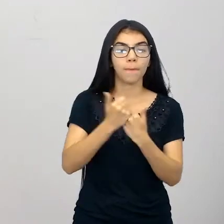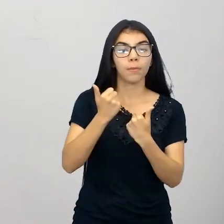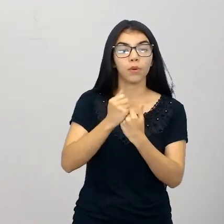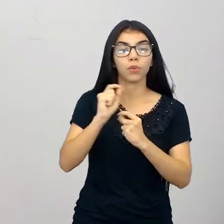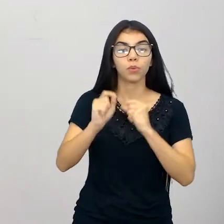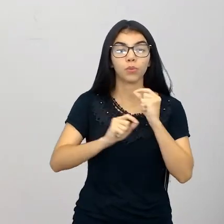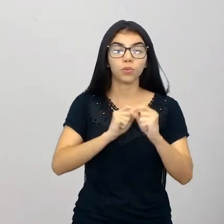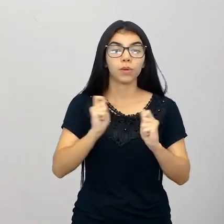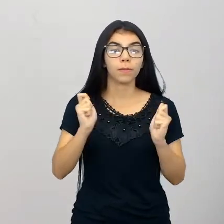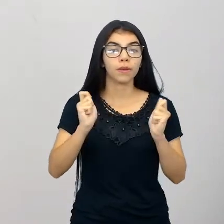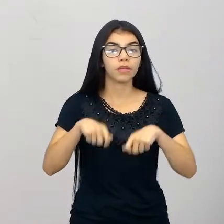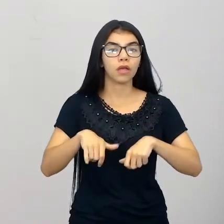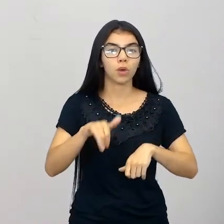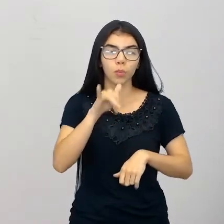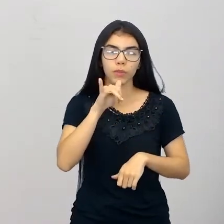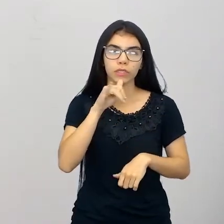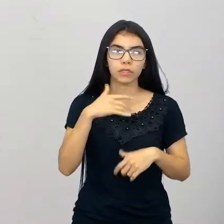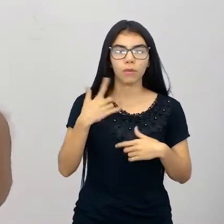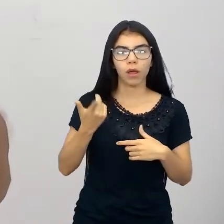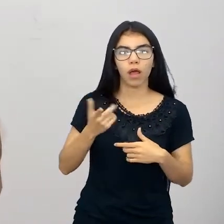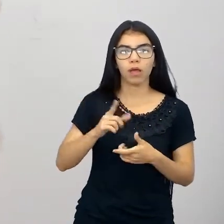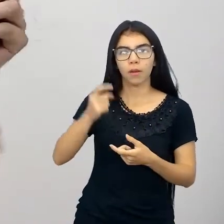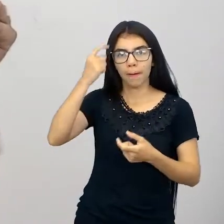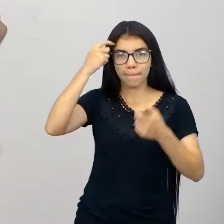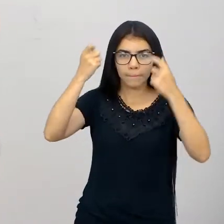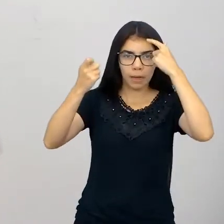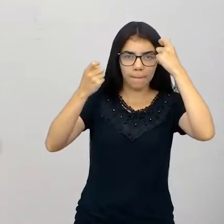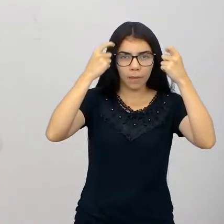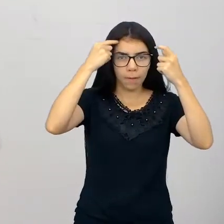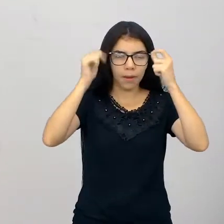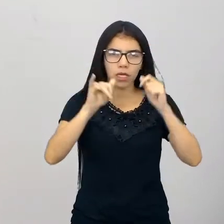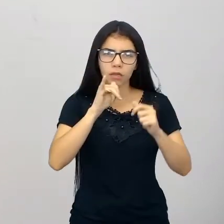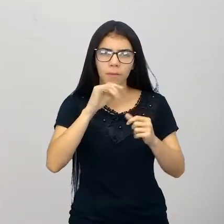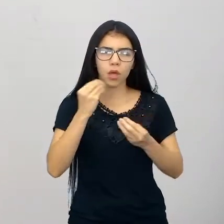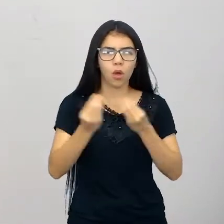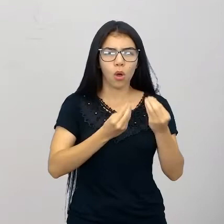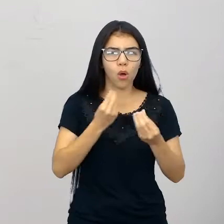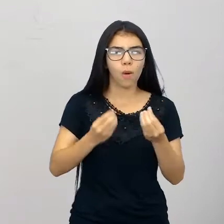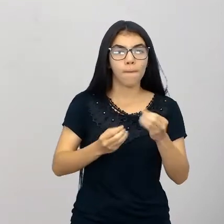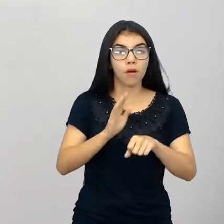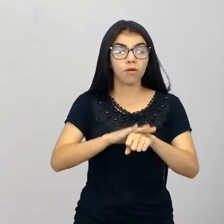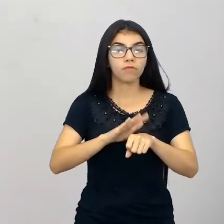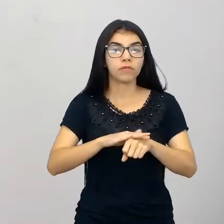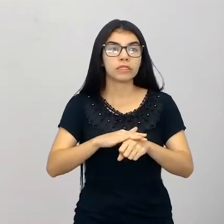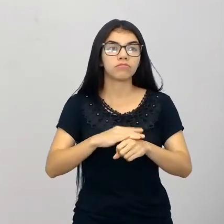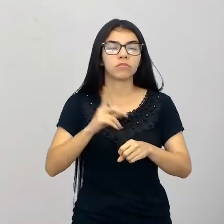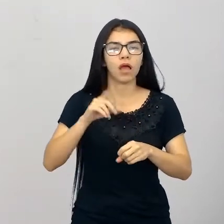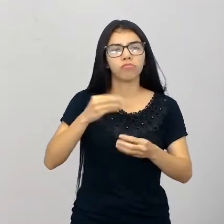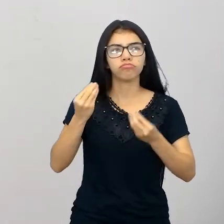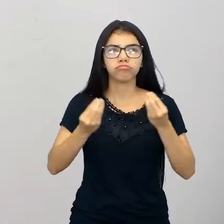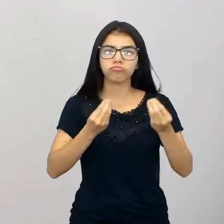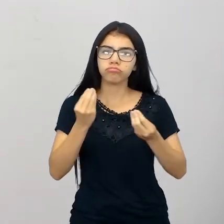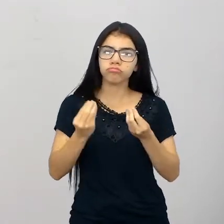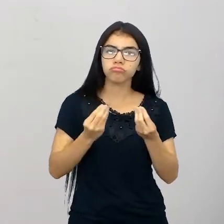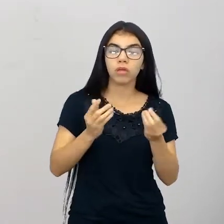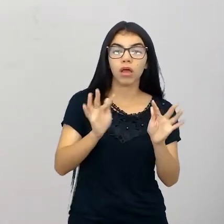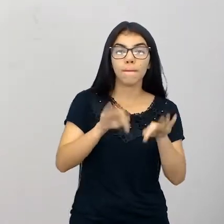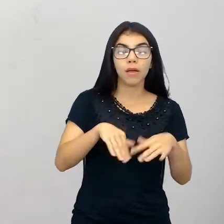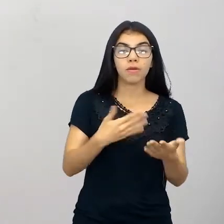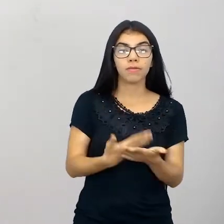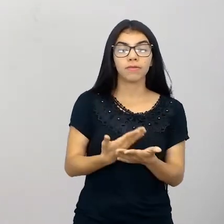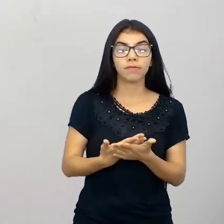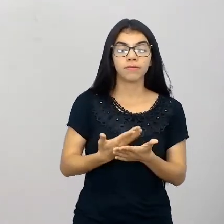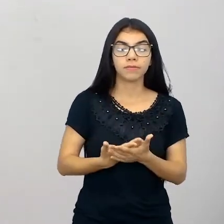vocês consigam, de alguma forma, ter ideias, insights, sobre o porquê fazer, como fazer. No final dessa aula, vamos até correr